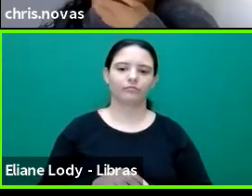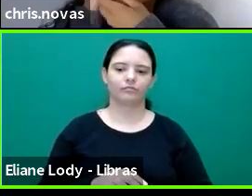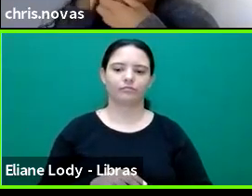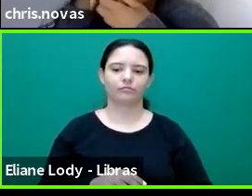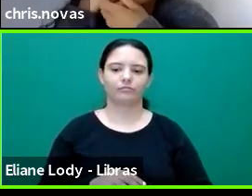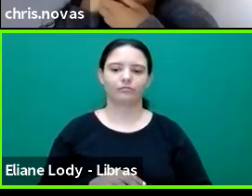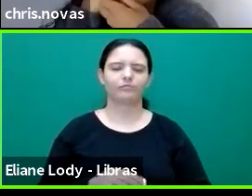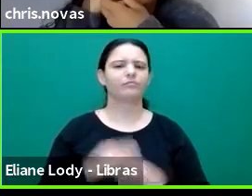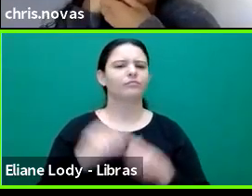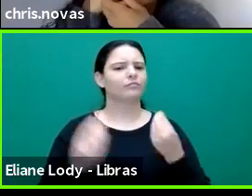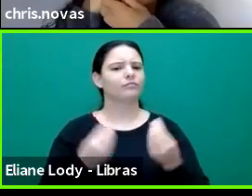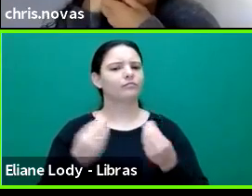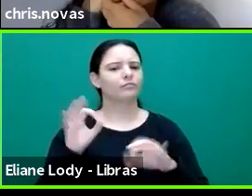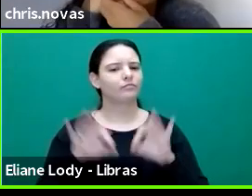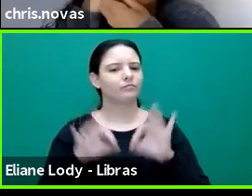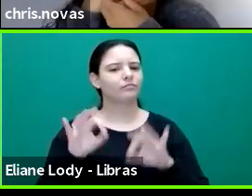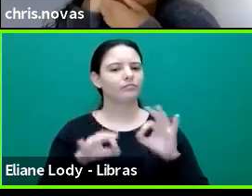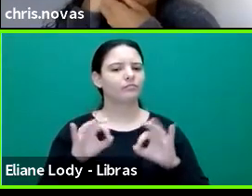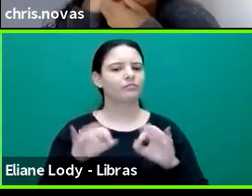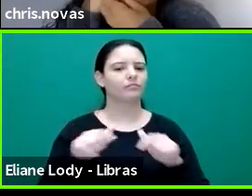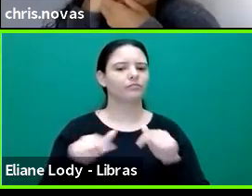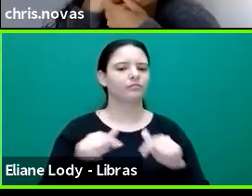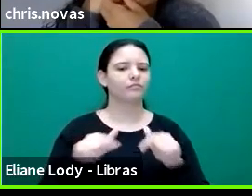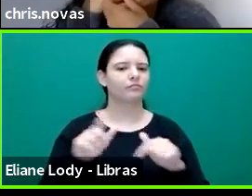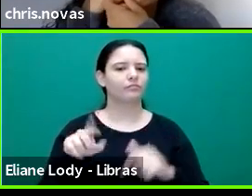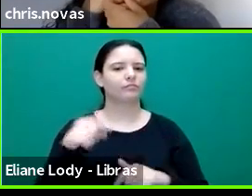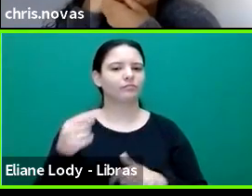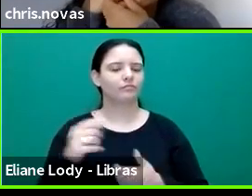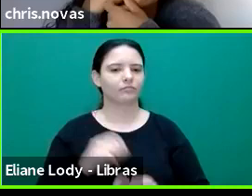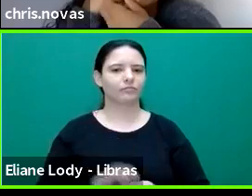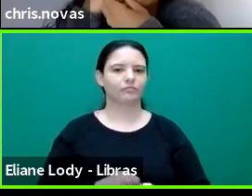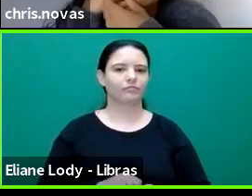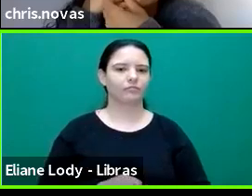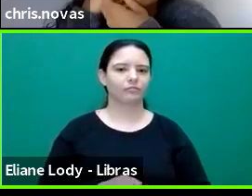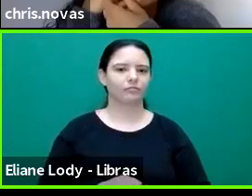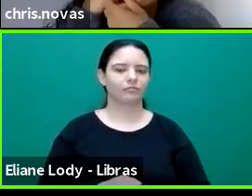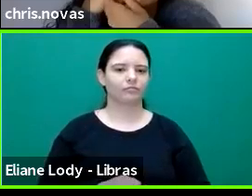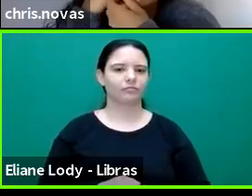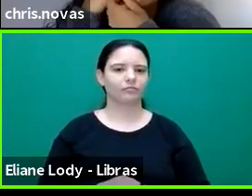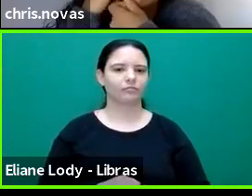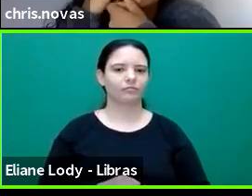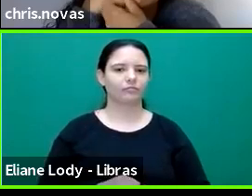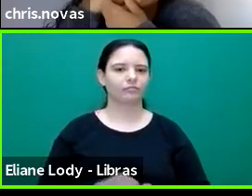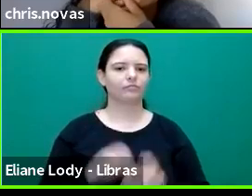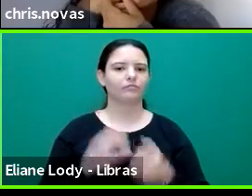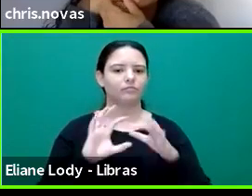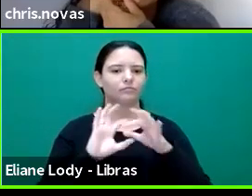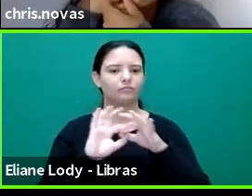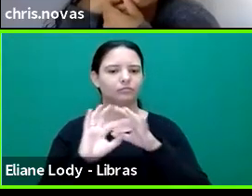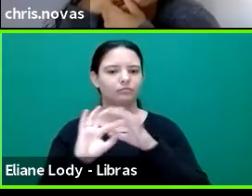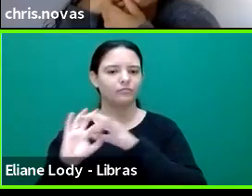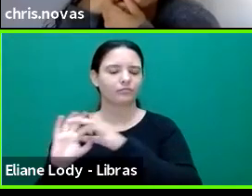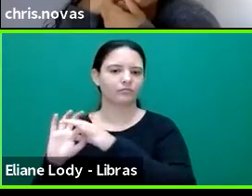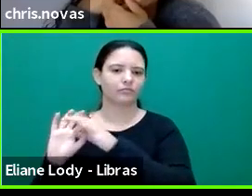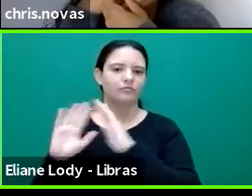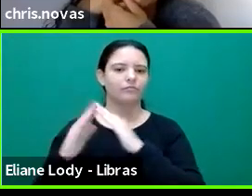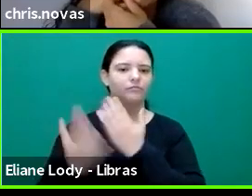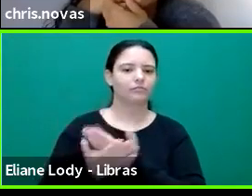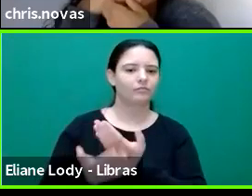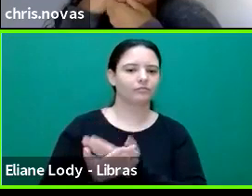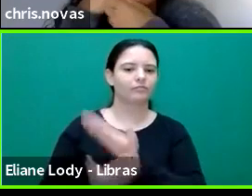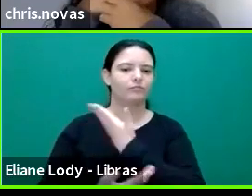como esse projeto seria trabalhado em um contexto de uma escola pública,